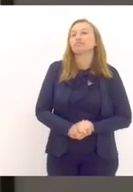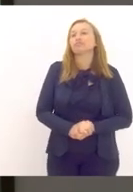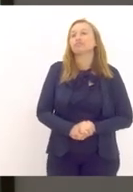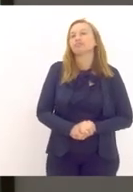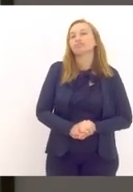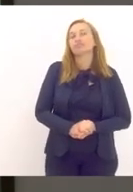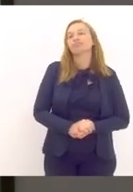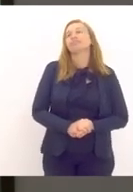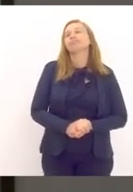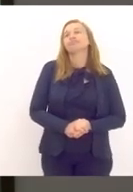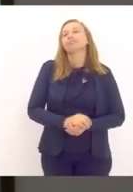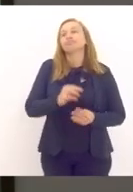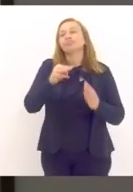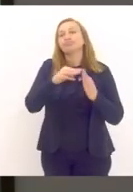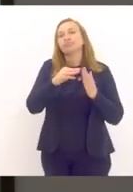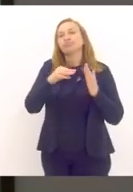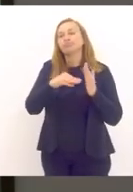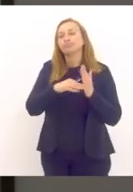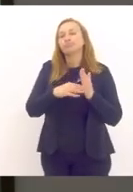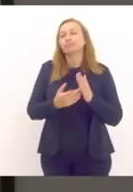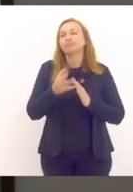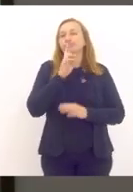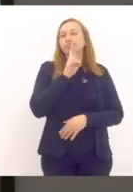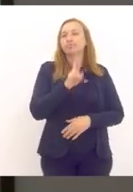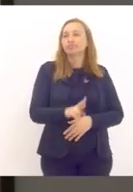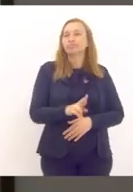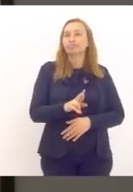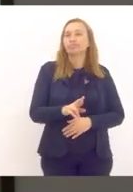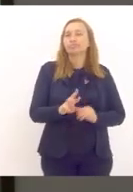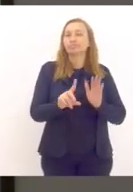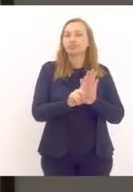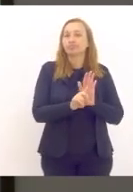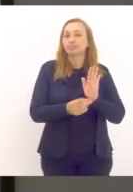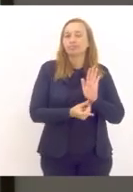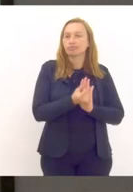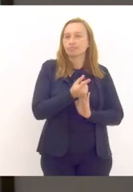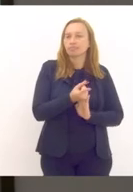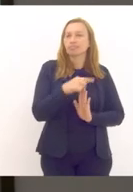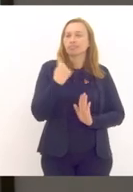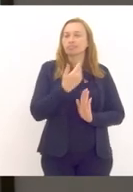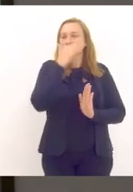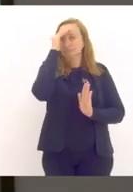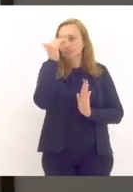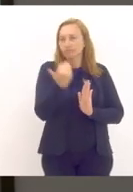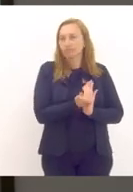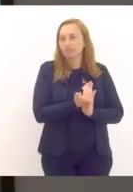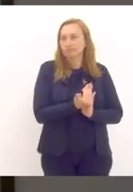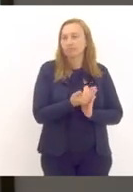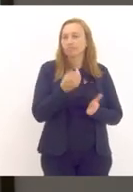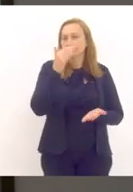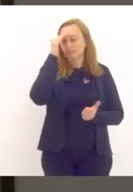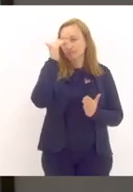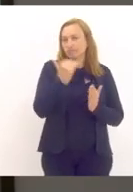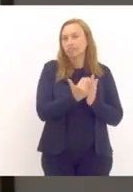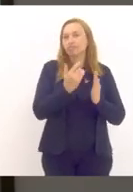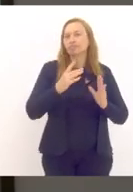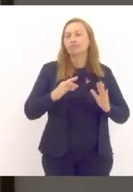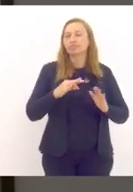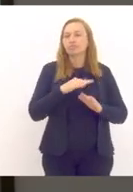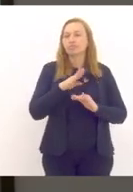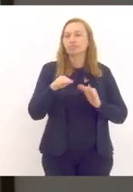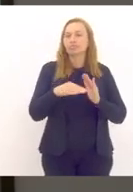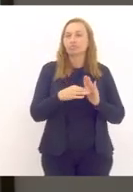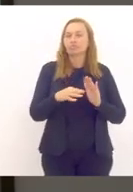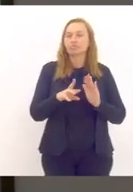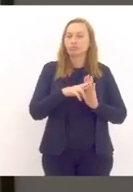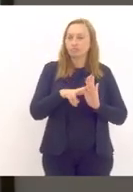aqui as metas de resultado fixadas na LDO, que são as que a gente tem que obedecer. Nós cumprimos as duas metas,